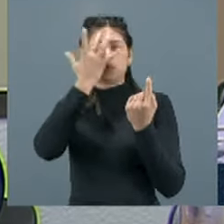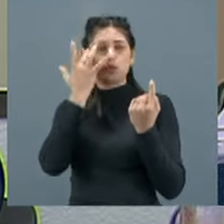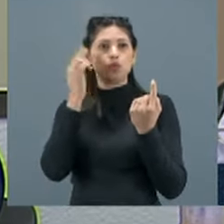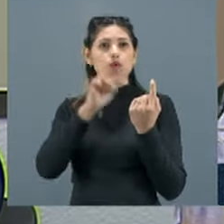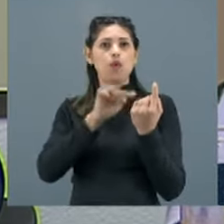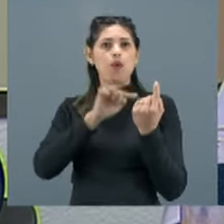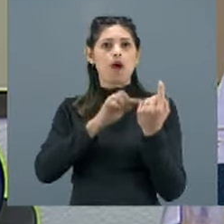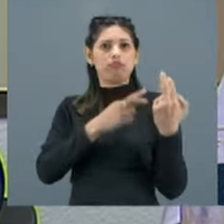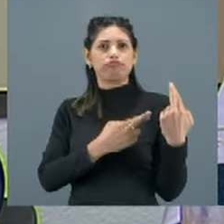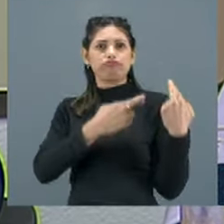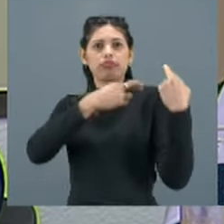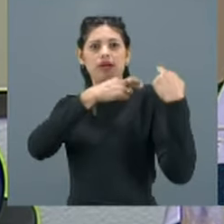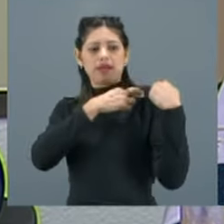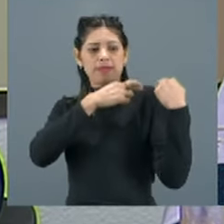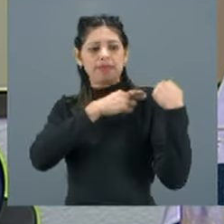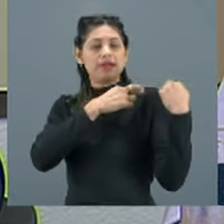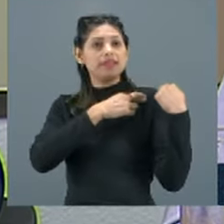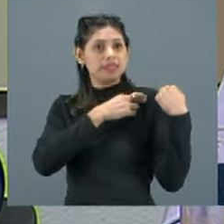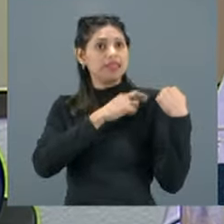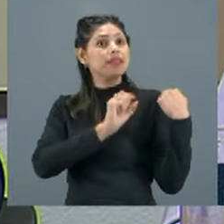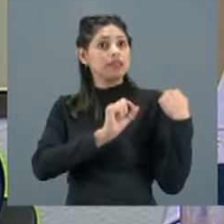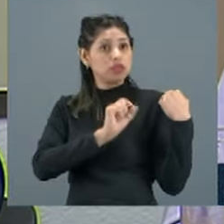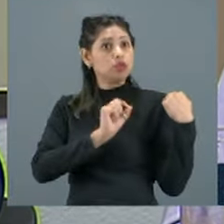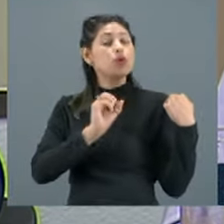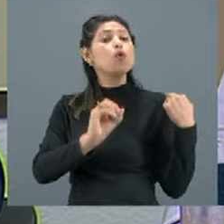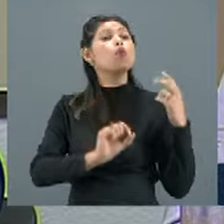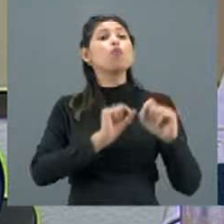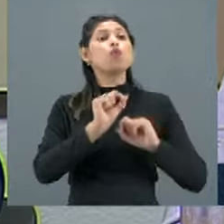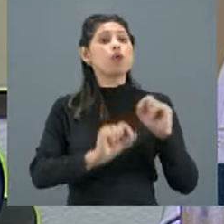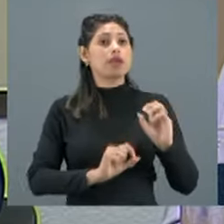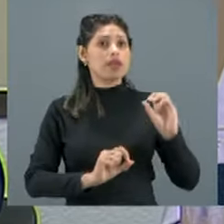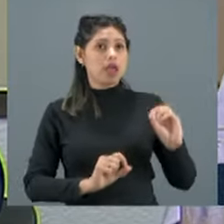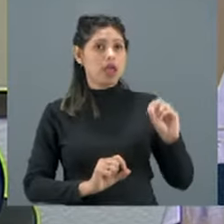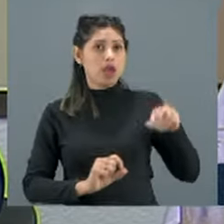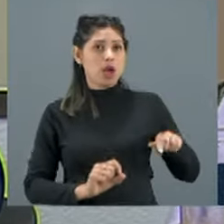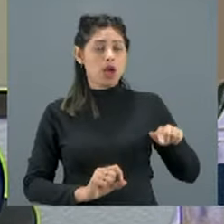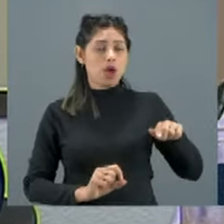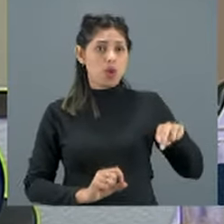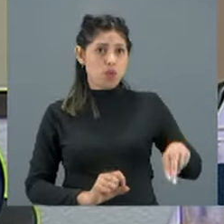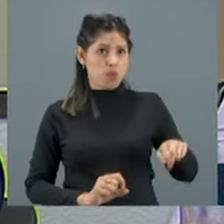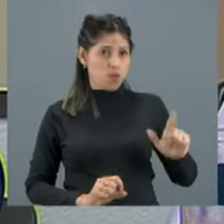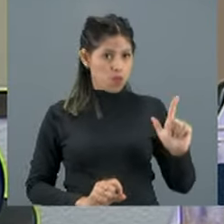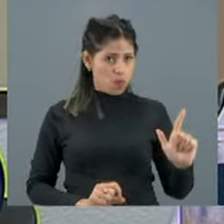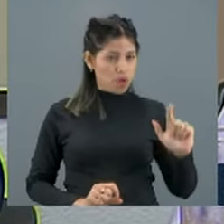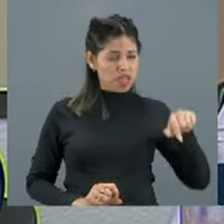Existe a ONG que dá opinião,